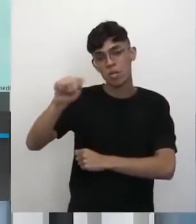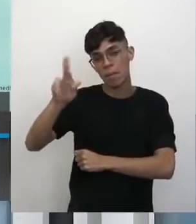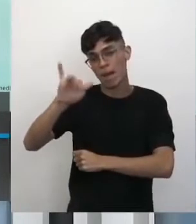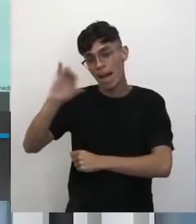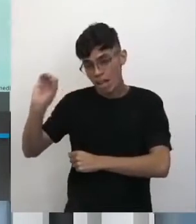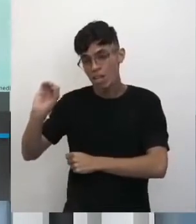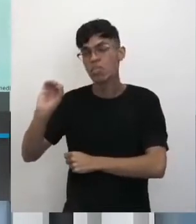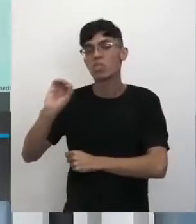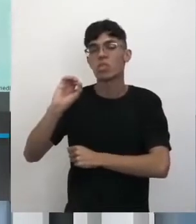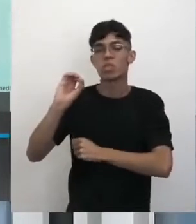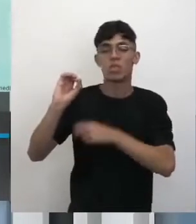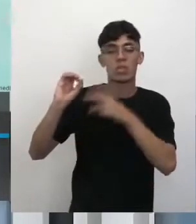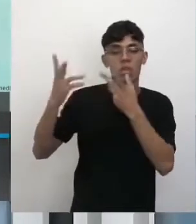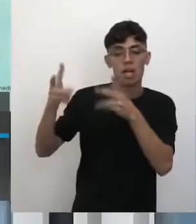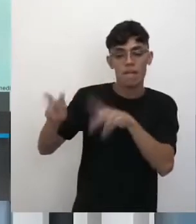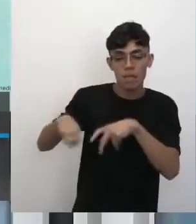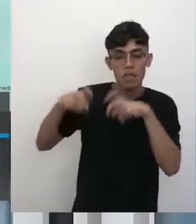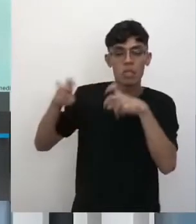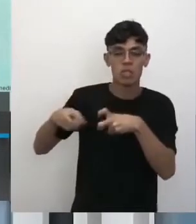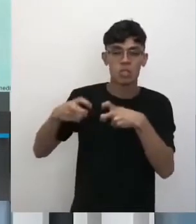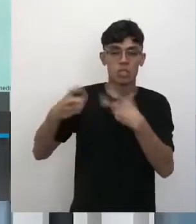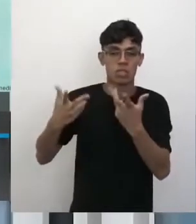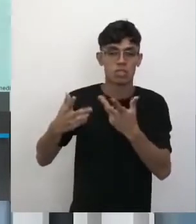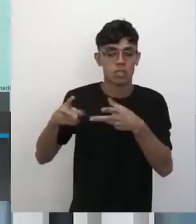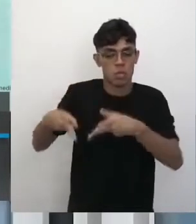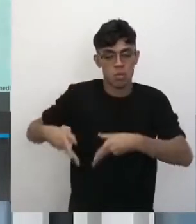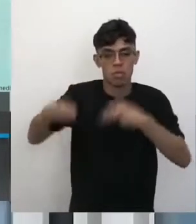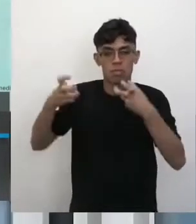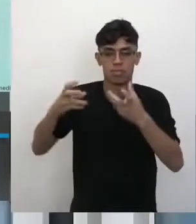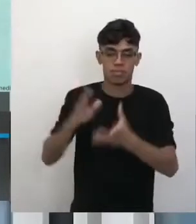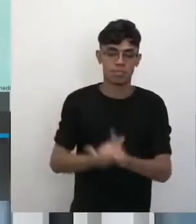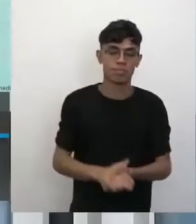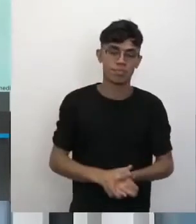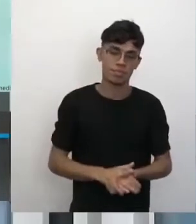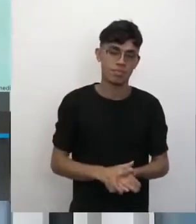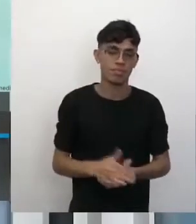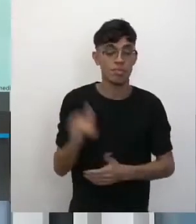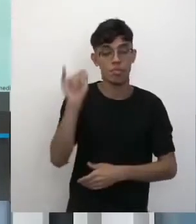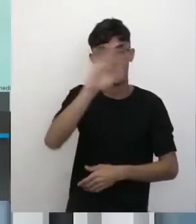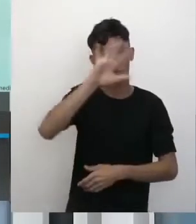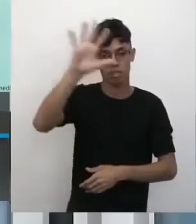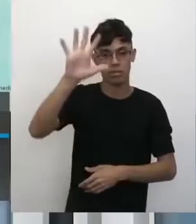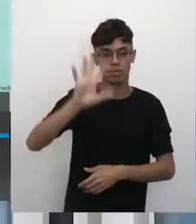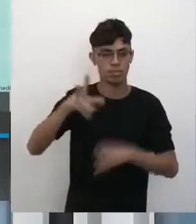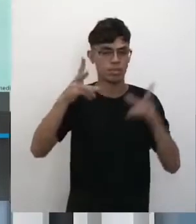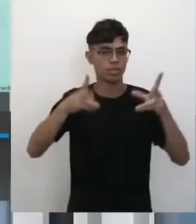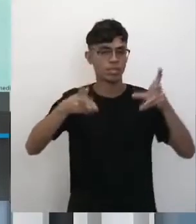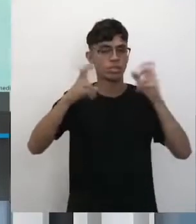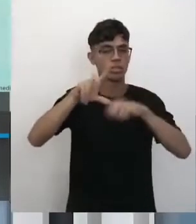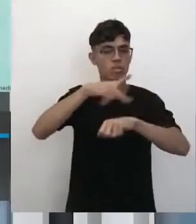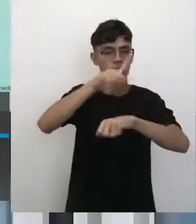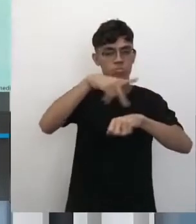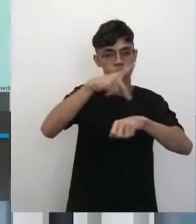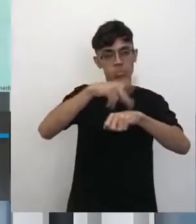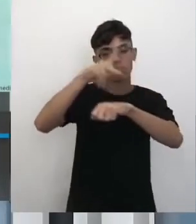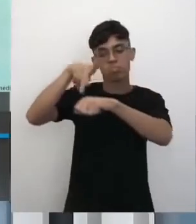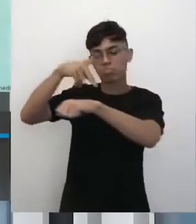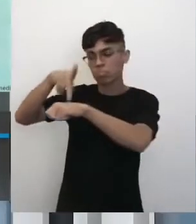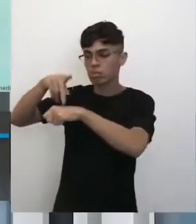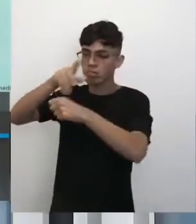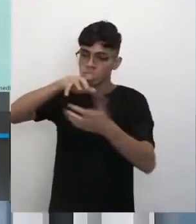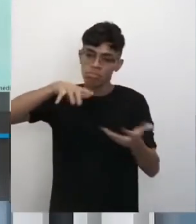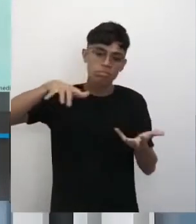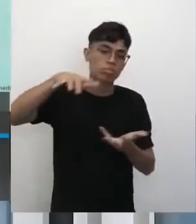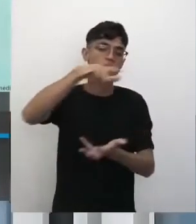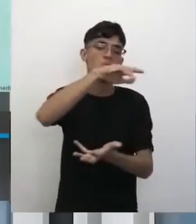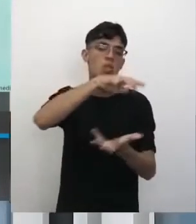principalmente agricultura, pecuária e o extrativismo, tá certo? Mas a gente viu no mapa que grande parte dos países do mundo